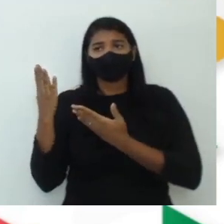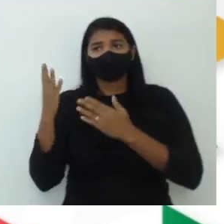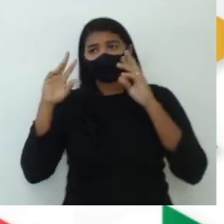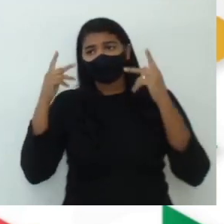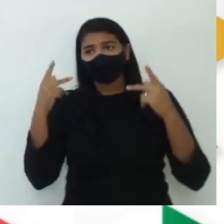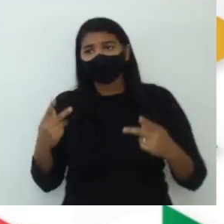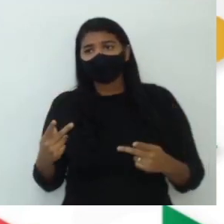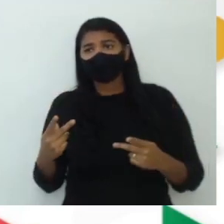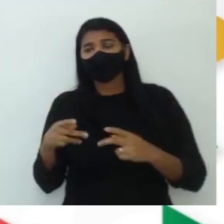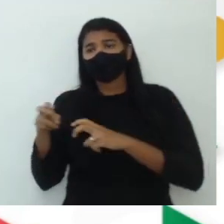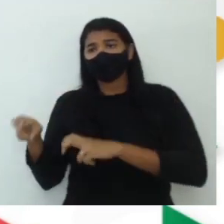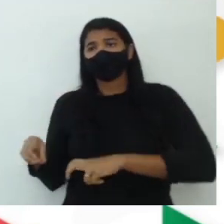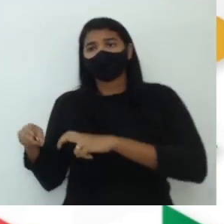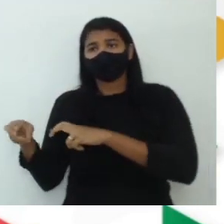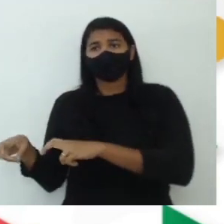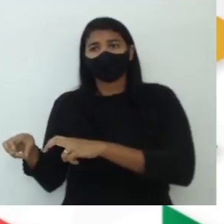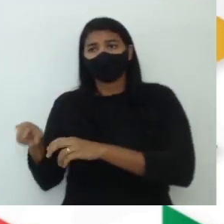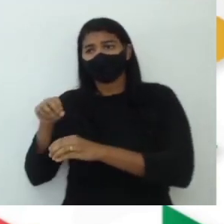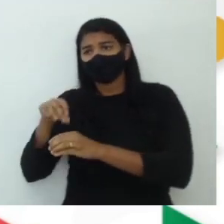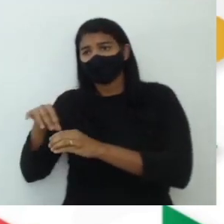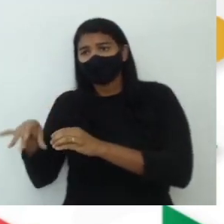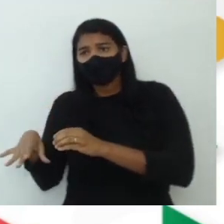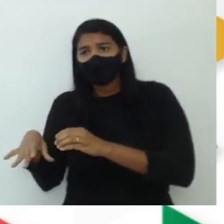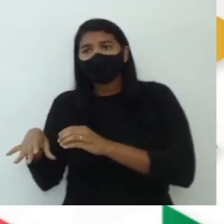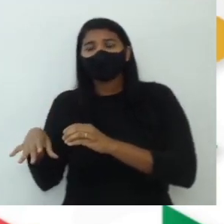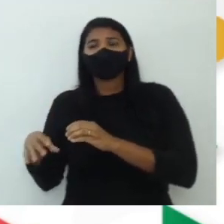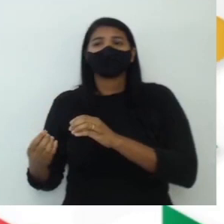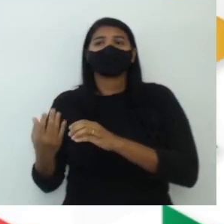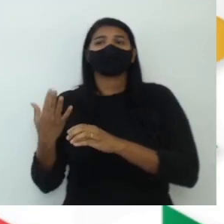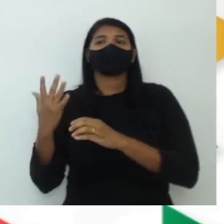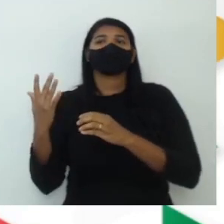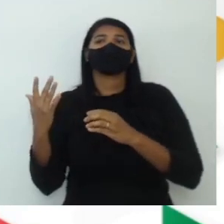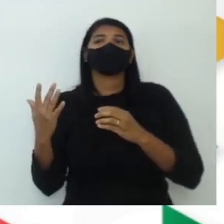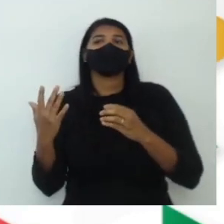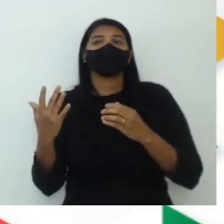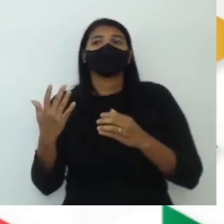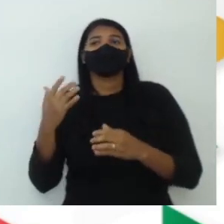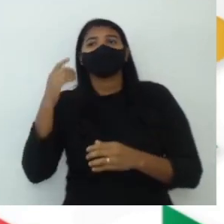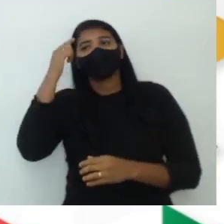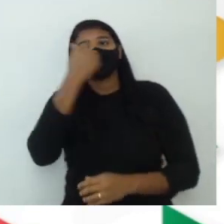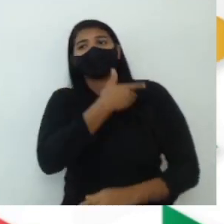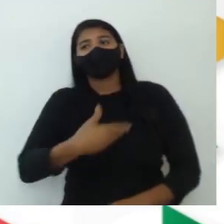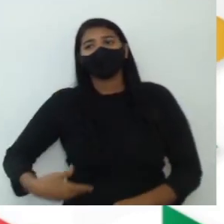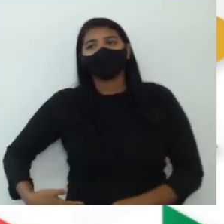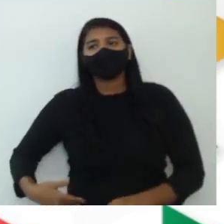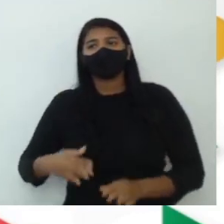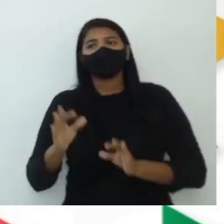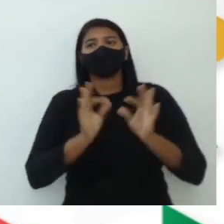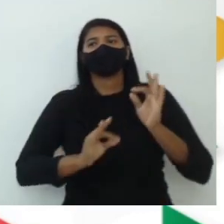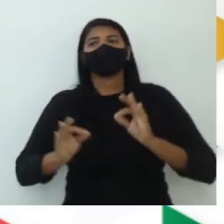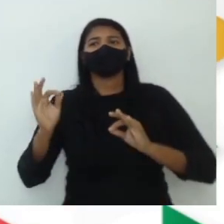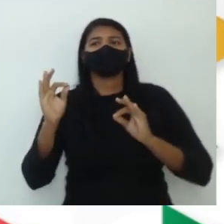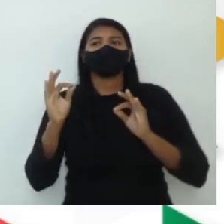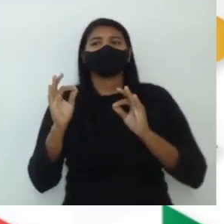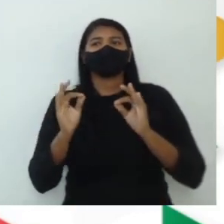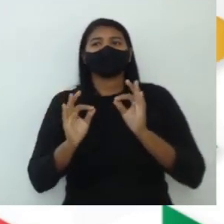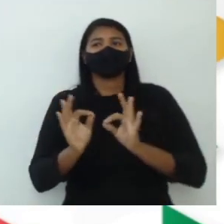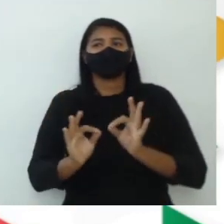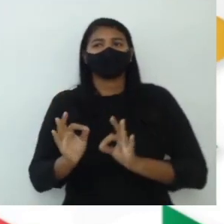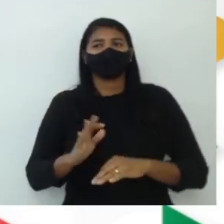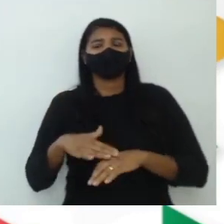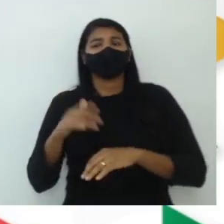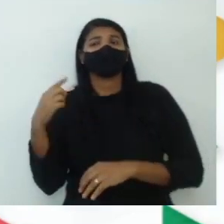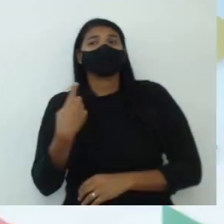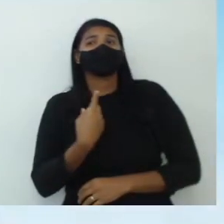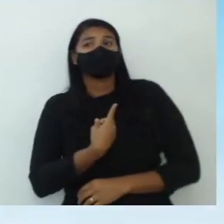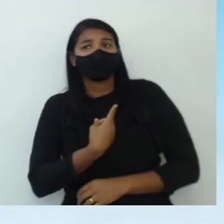é importante que a gente tenha, que os governos pensem, mas esses governos eles não podem pensar se